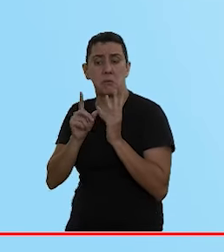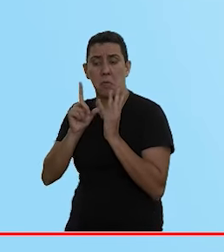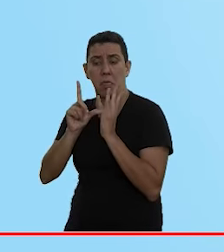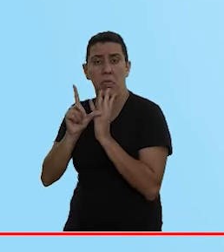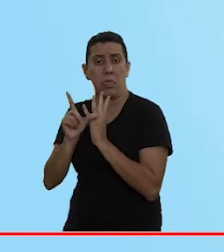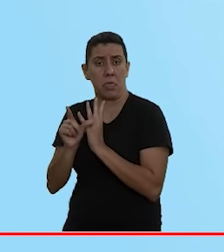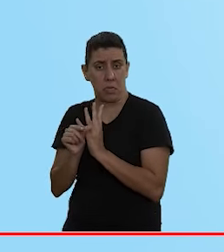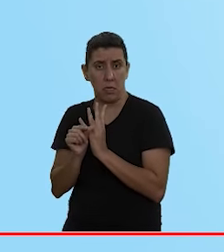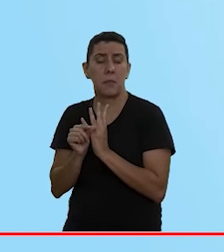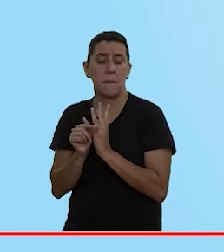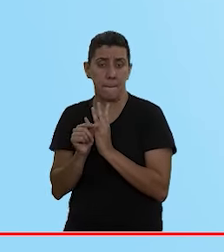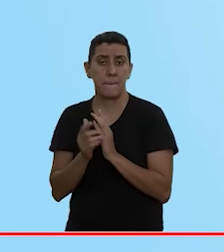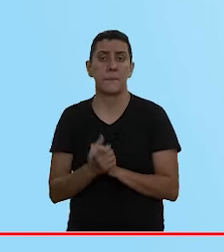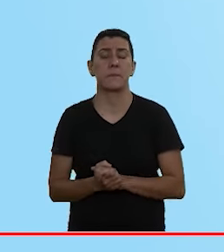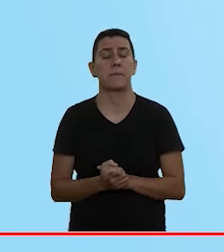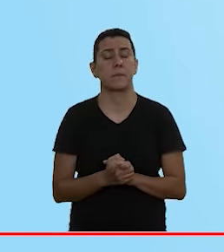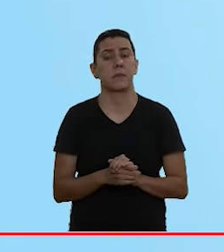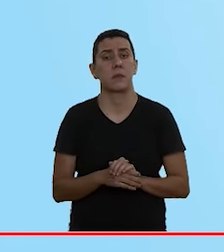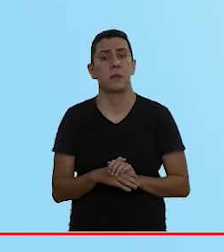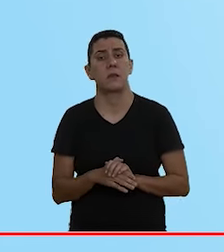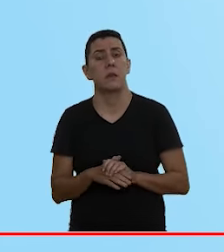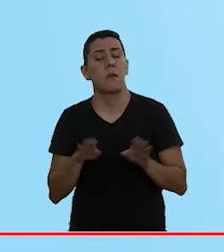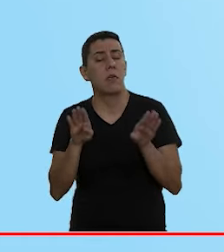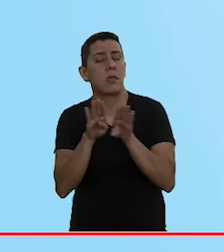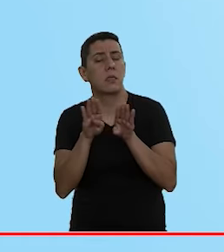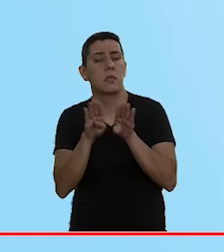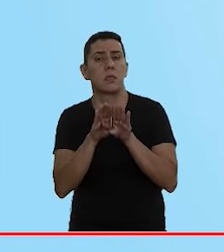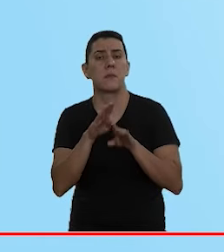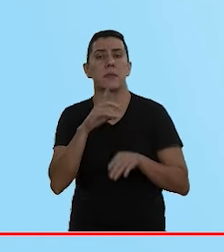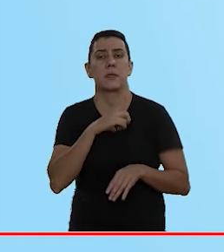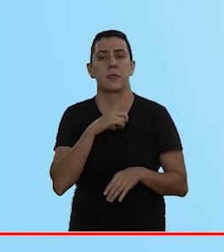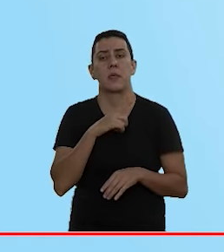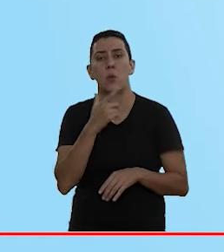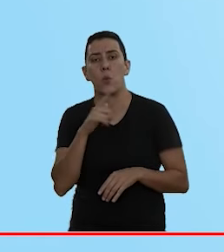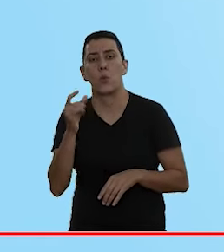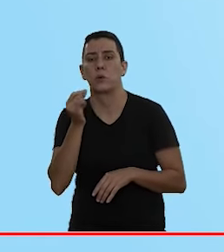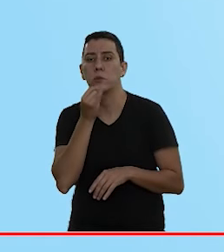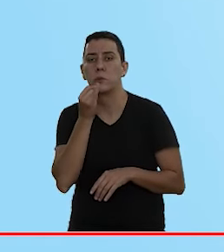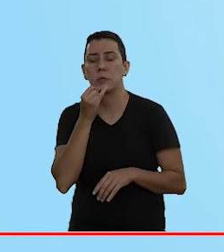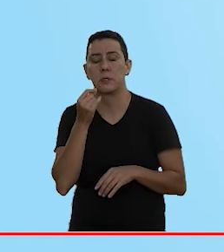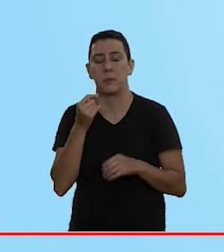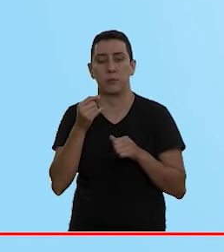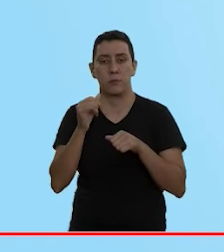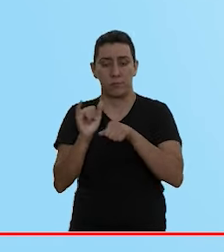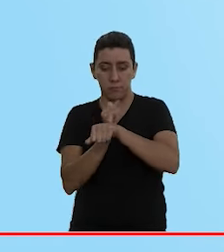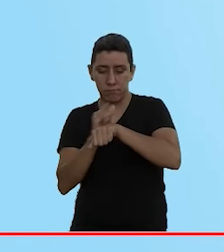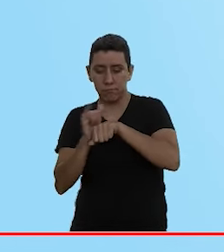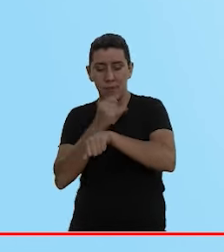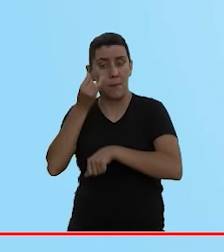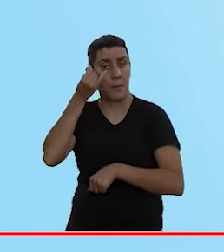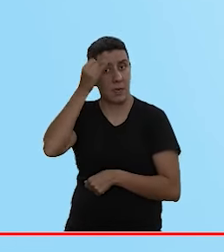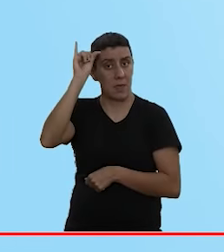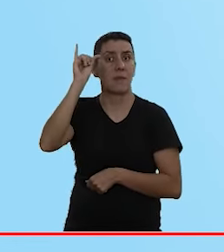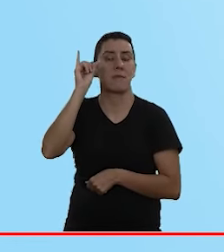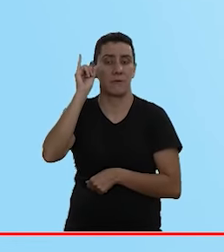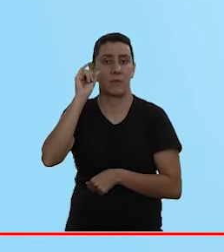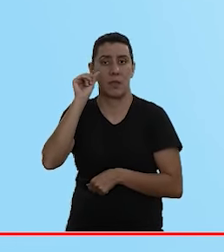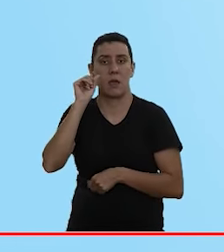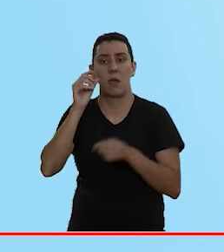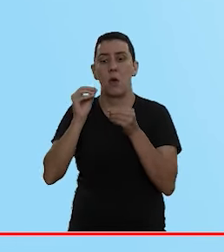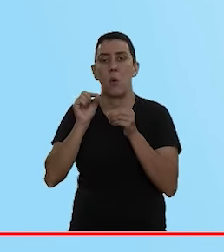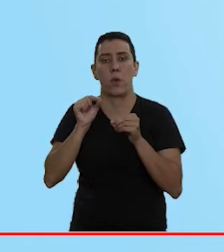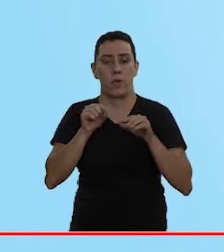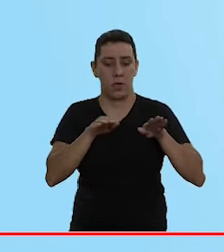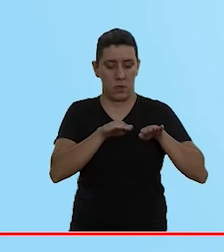também o anti-PID, que seria um efeito para prevenir o efeito PID, que seria o